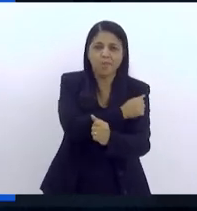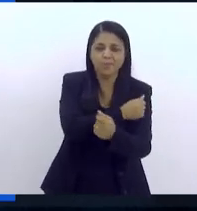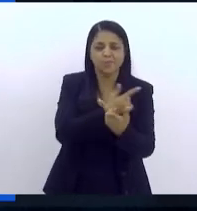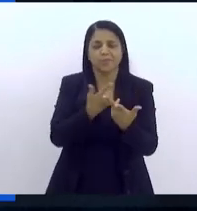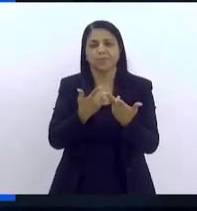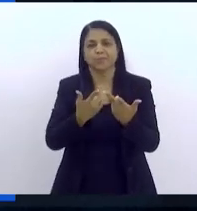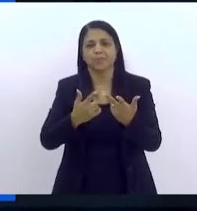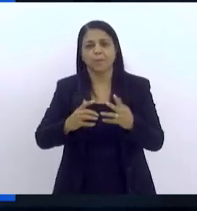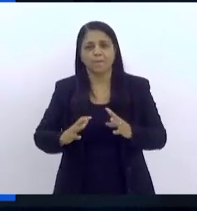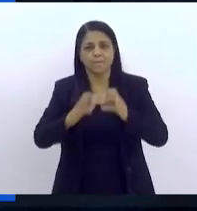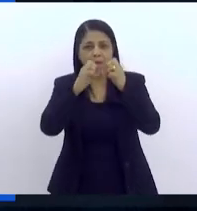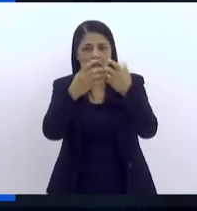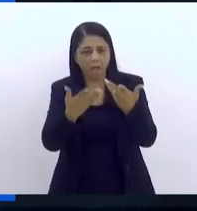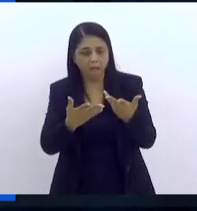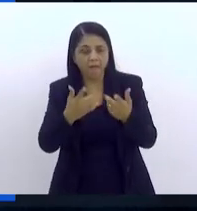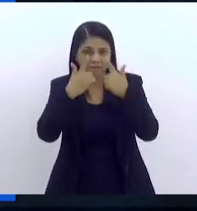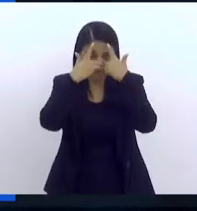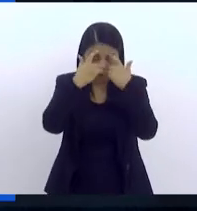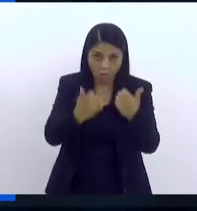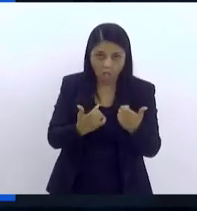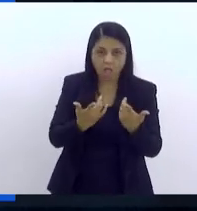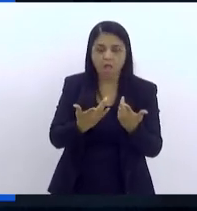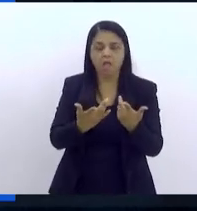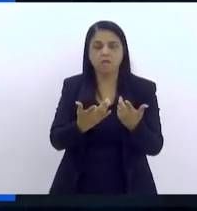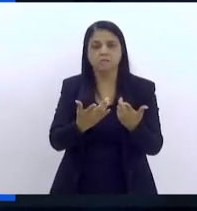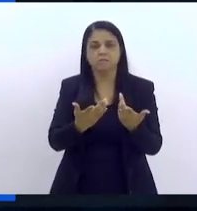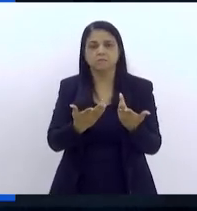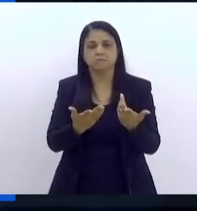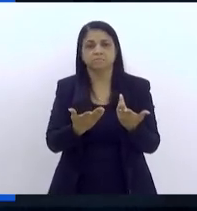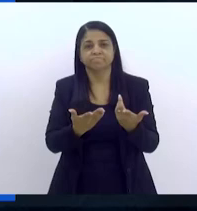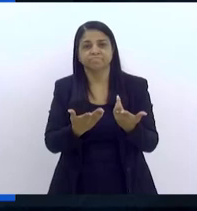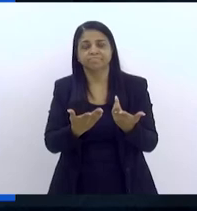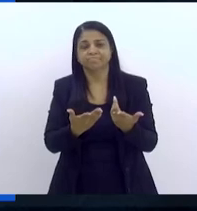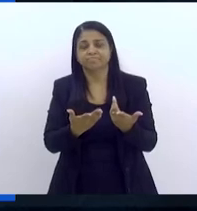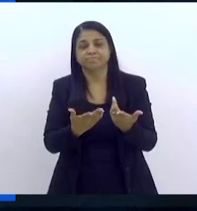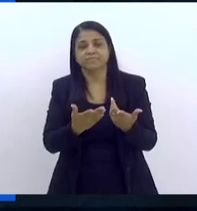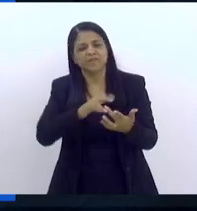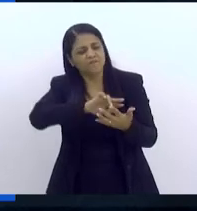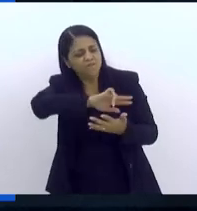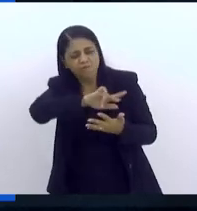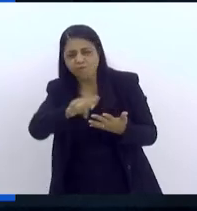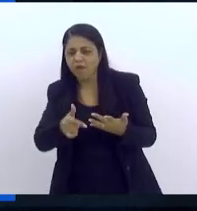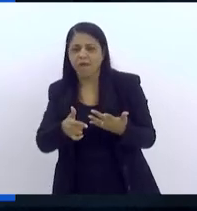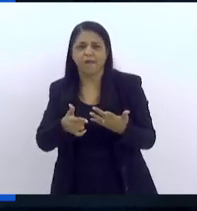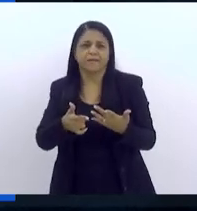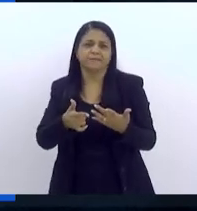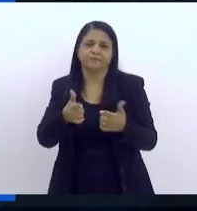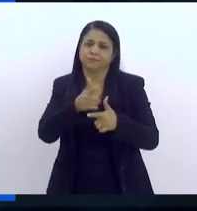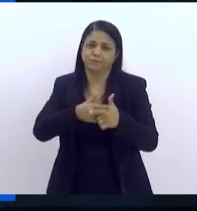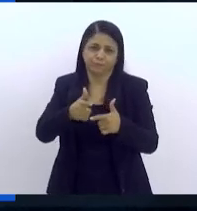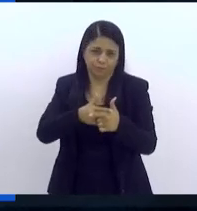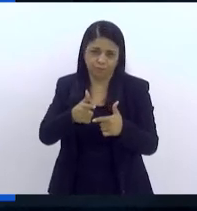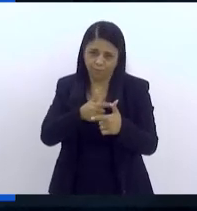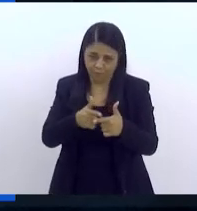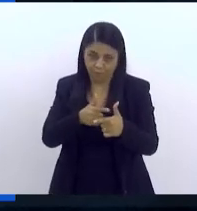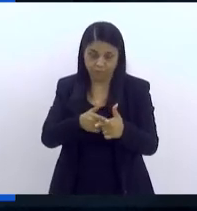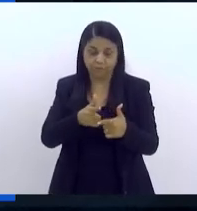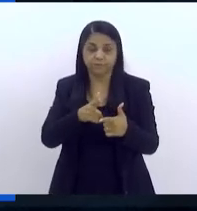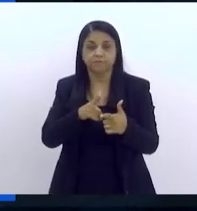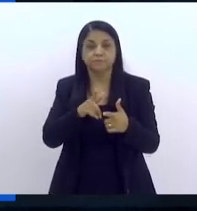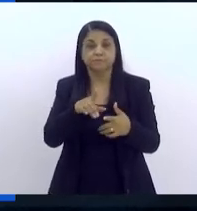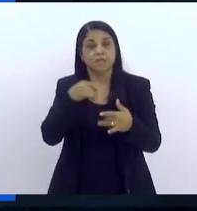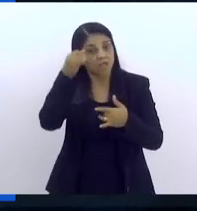outro tipo né de violência que tem a ver com vários outros fatores E aí